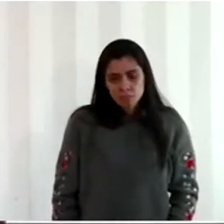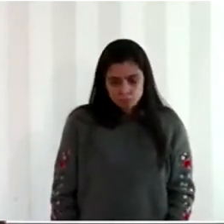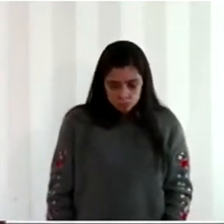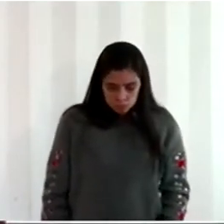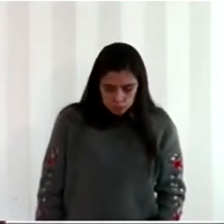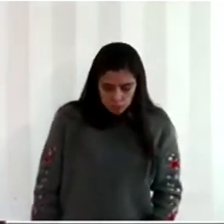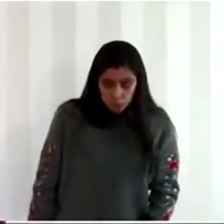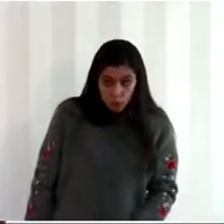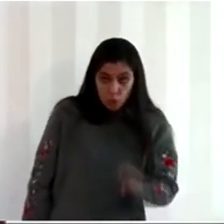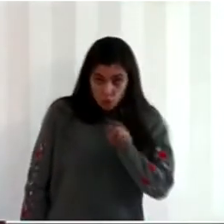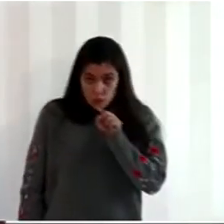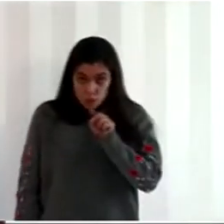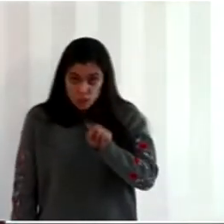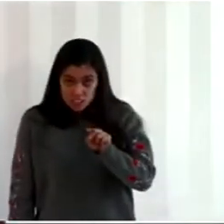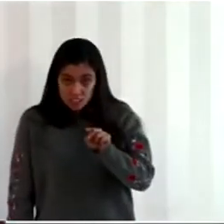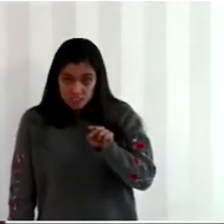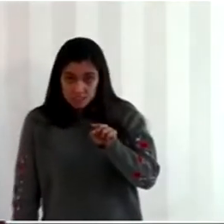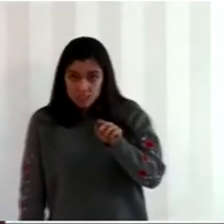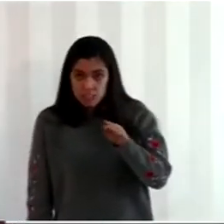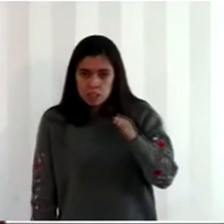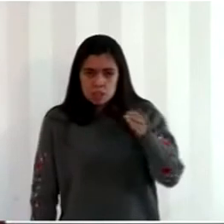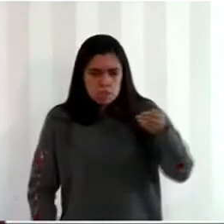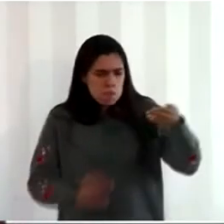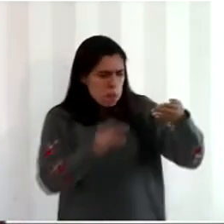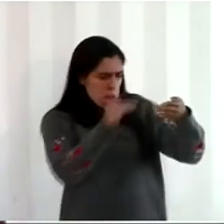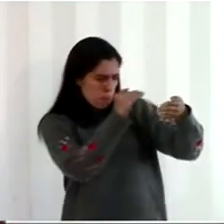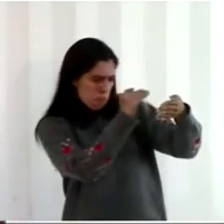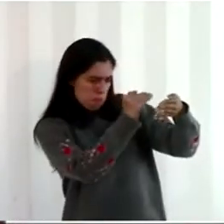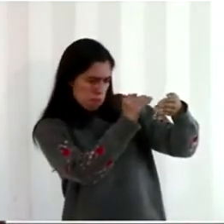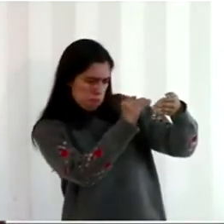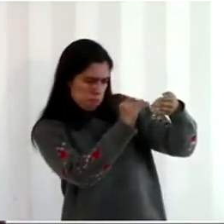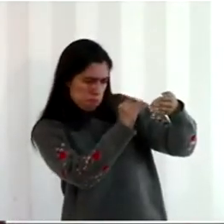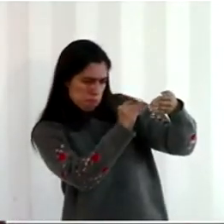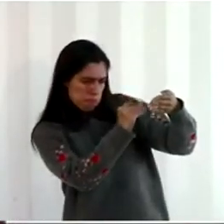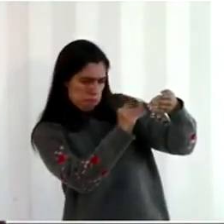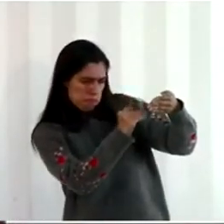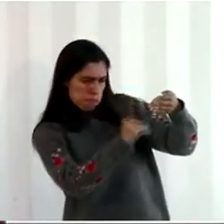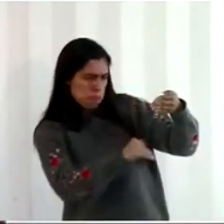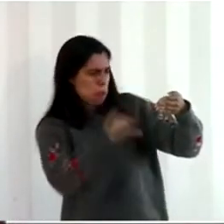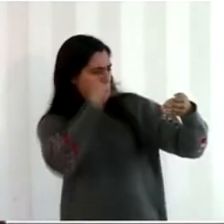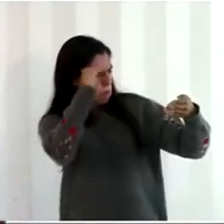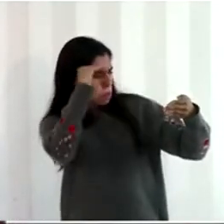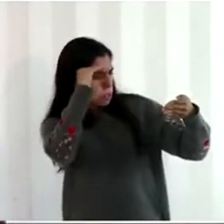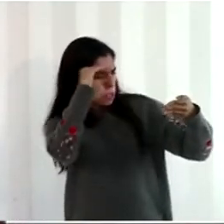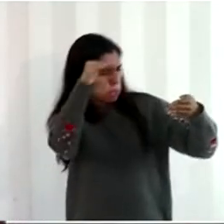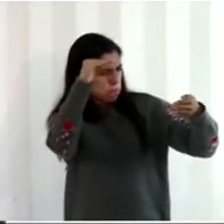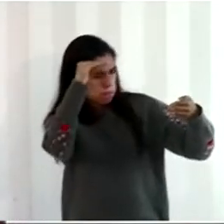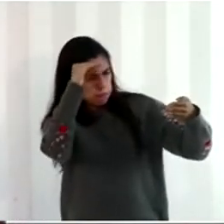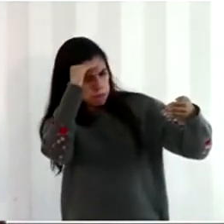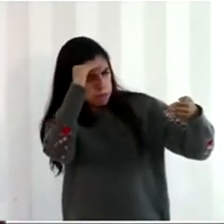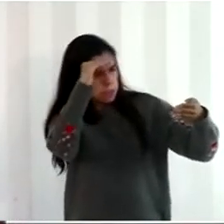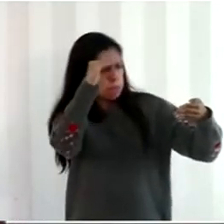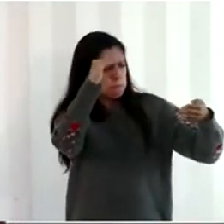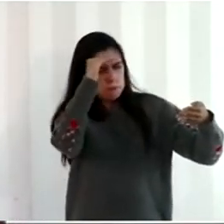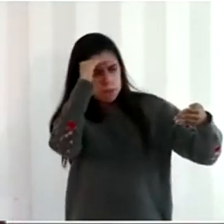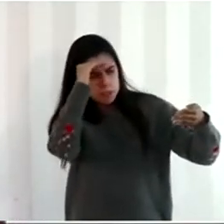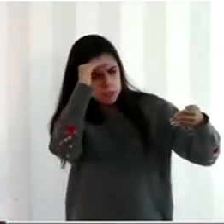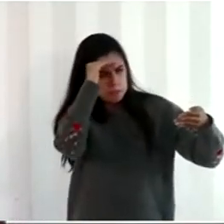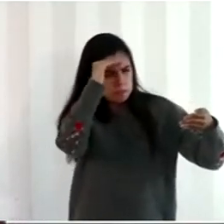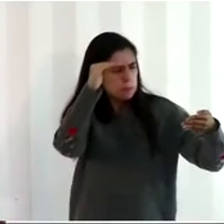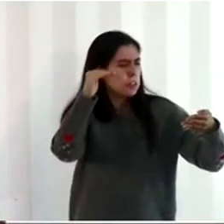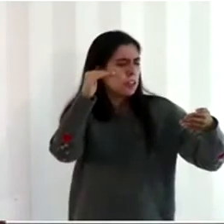você seguir a liturgia de fio a pavio, direitinho, como ele é obediente, como ele segue tudo direitinho, se o seu